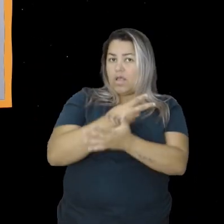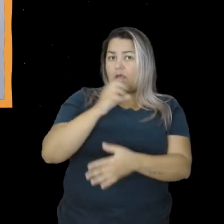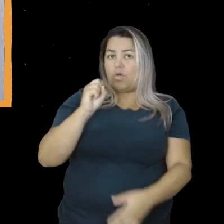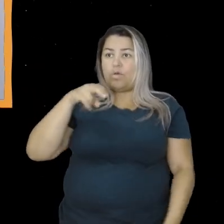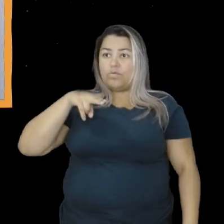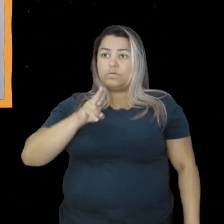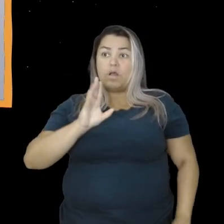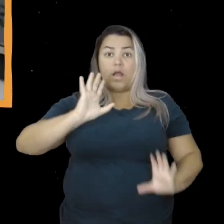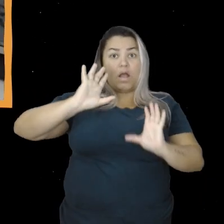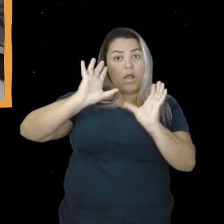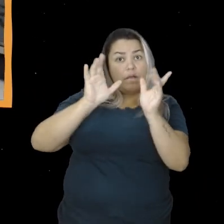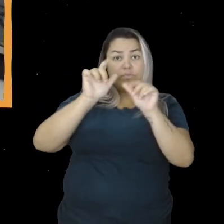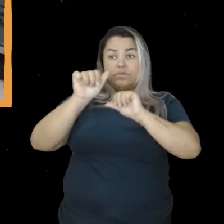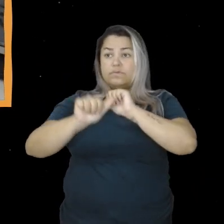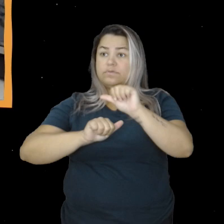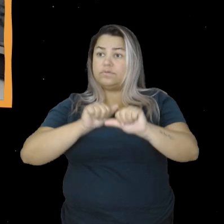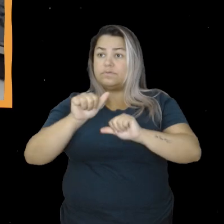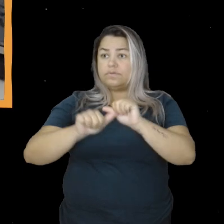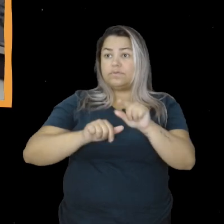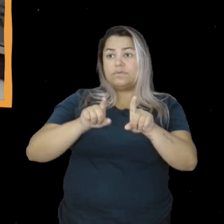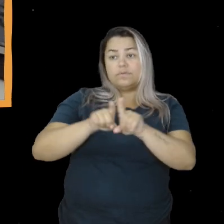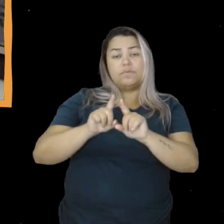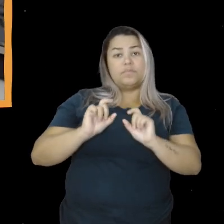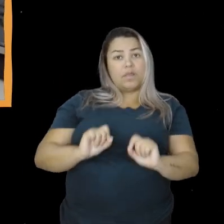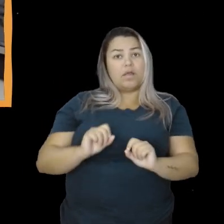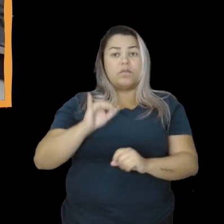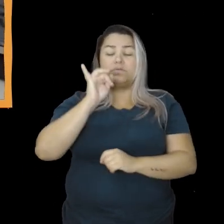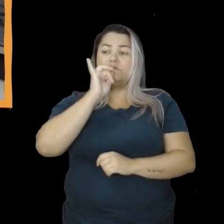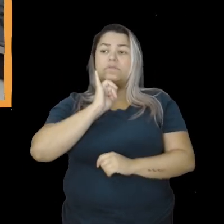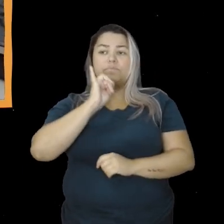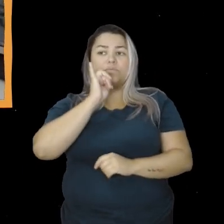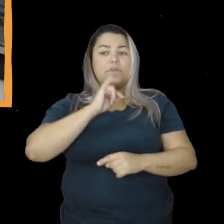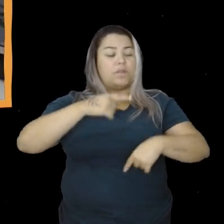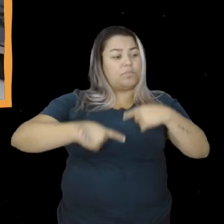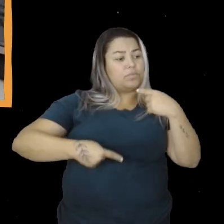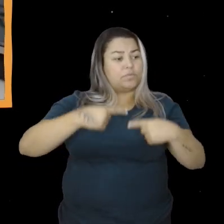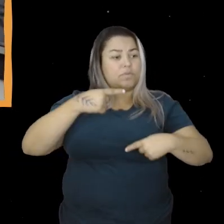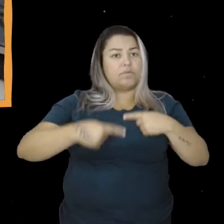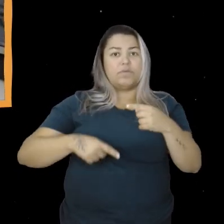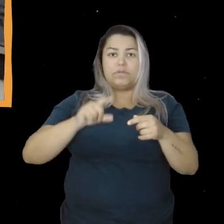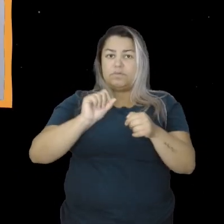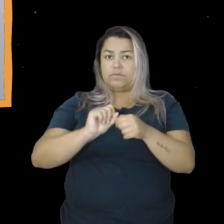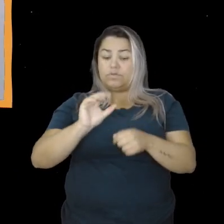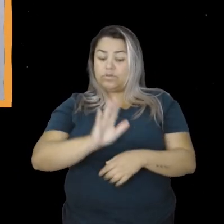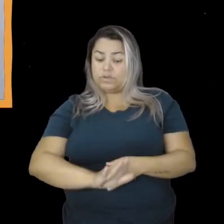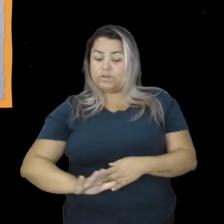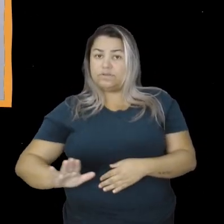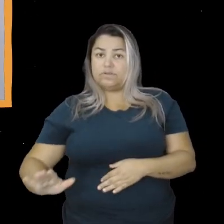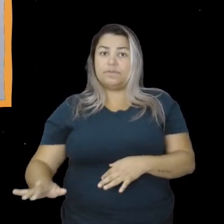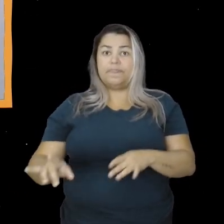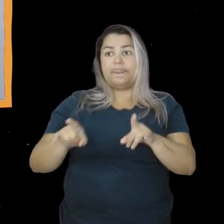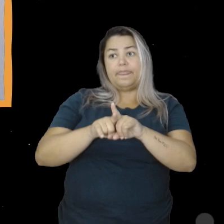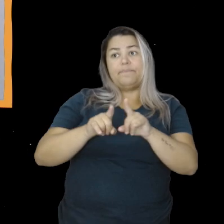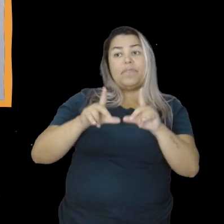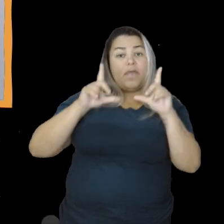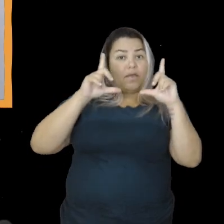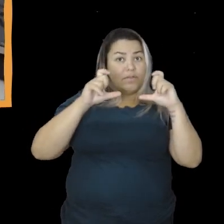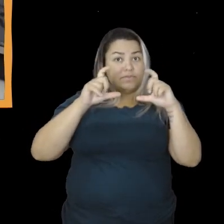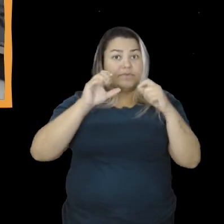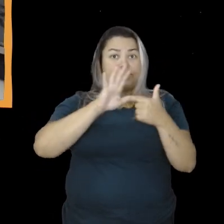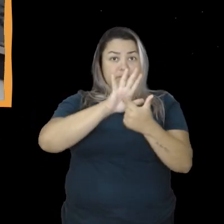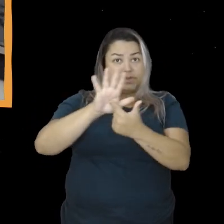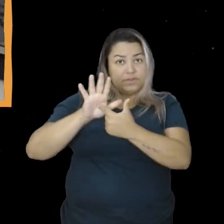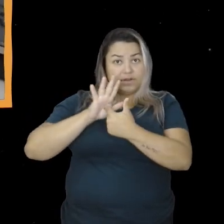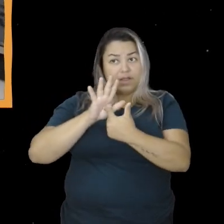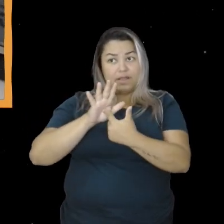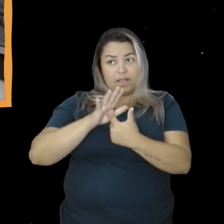as mudanças climáticas. E que tem na Bia um dos melhores exemplos de que a política se faz desde criancinha. A gente trouxe as fotos e vai provar. E